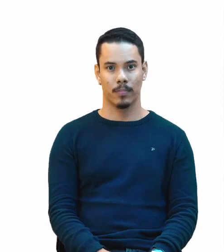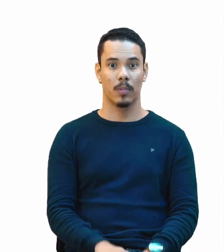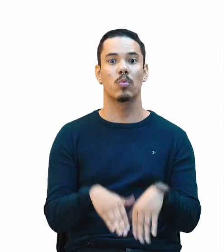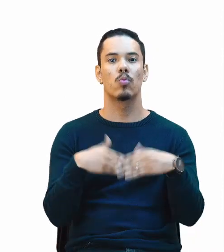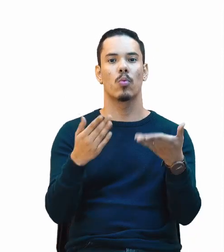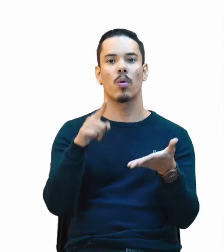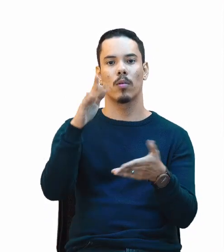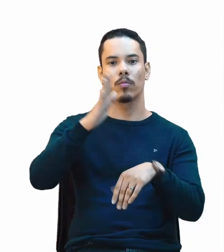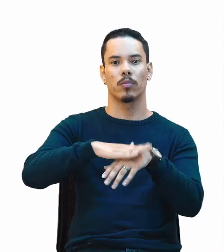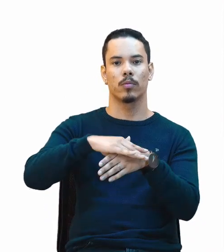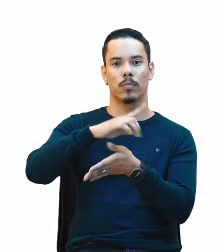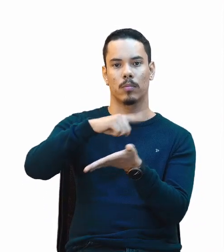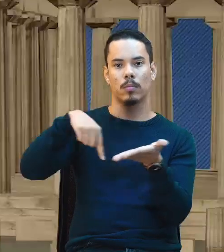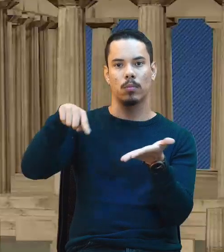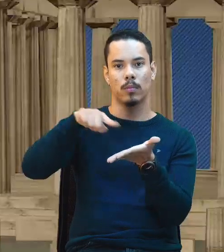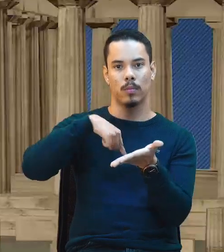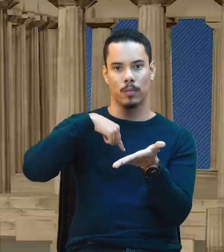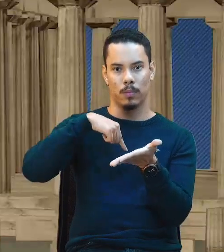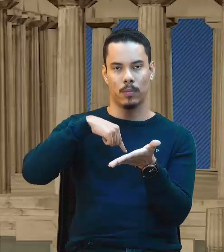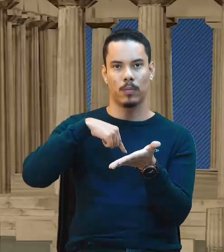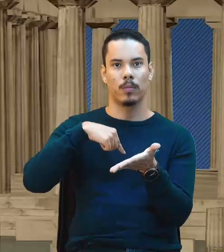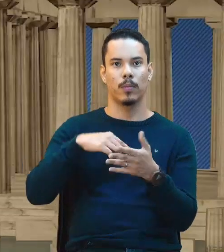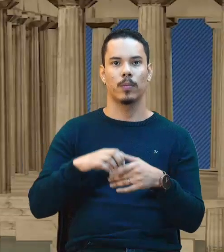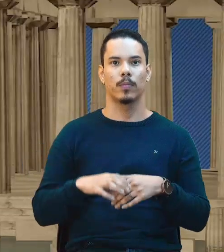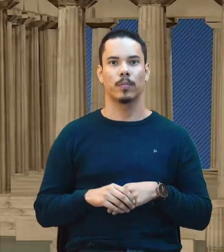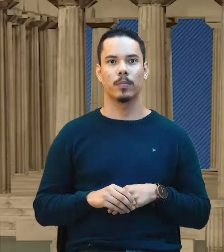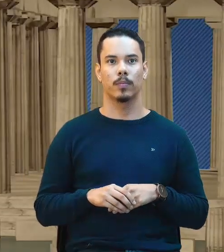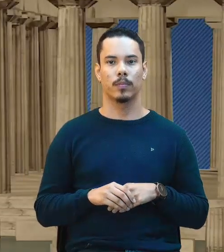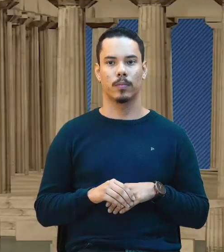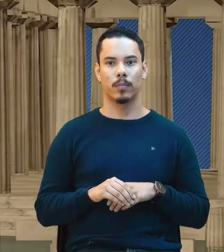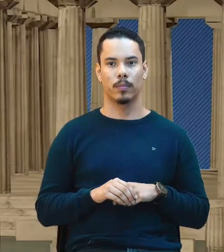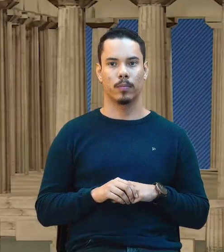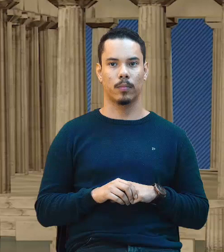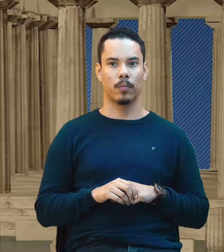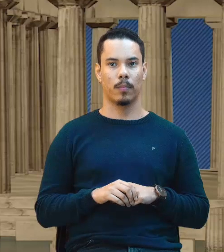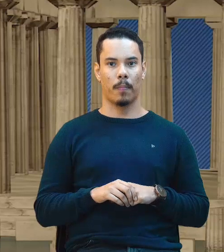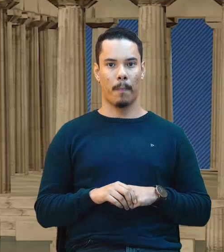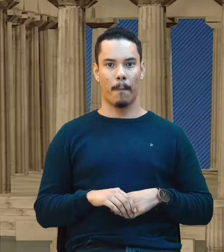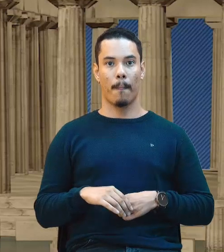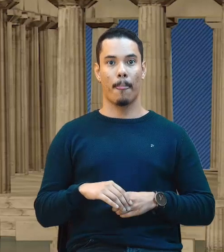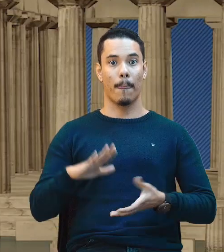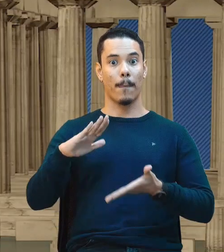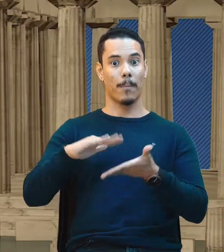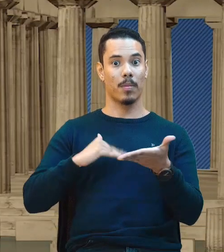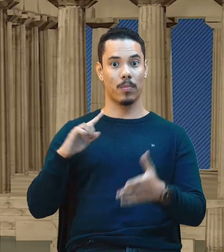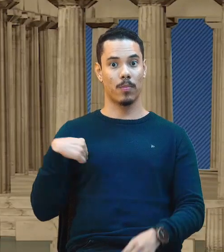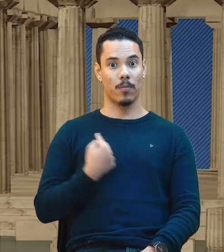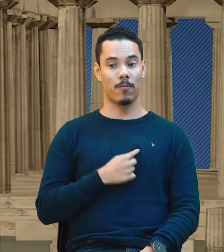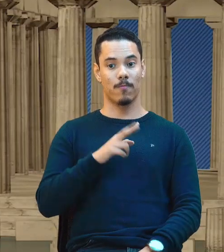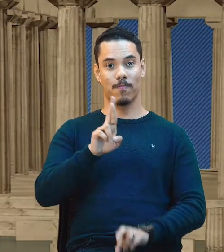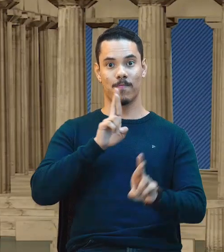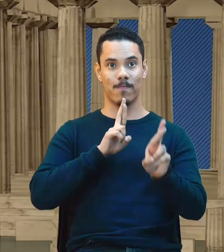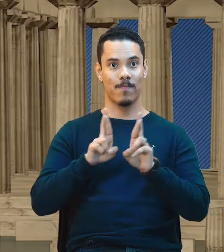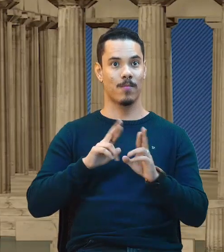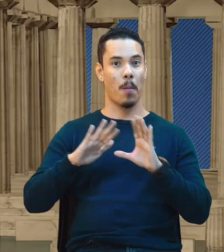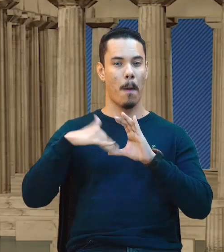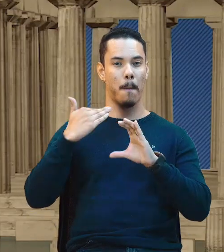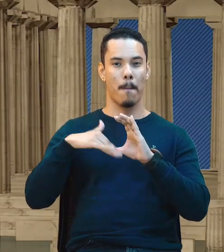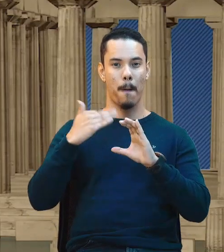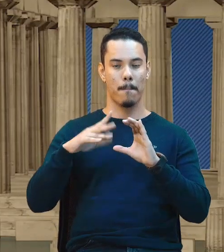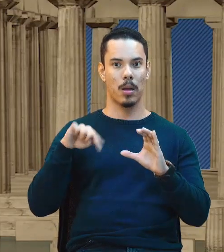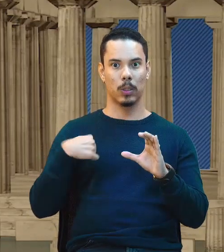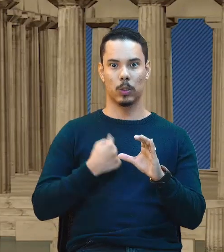Vem aqui comigo. Vamos lá. Manda aí para nós as respostas para que podemos fazer um